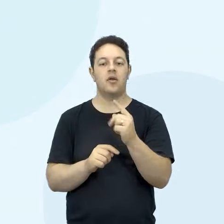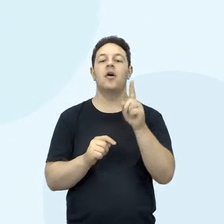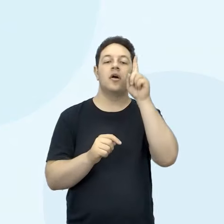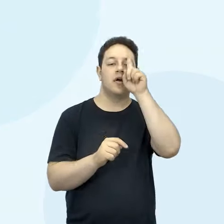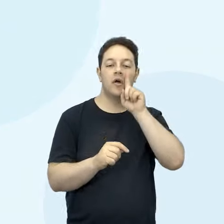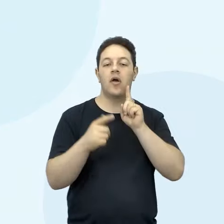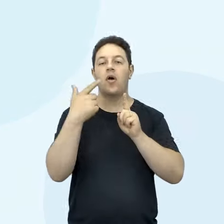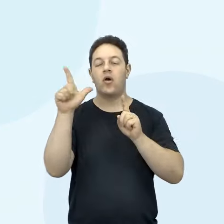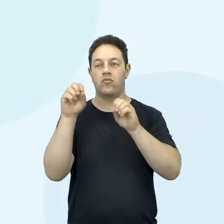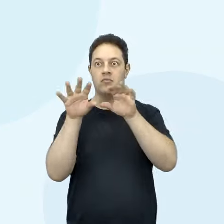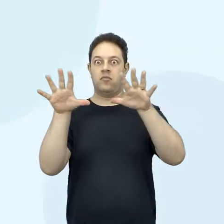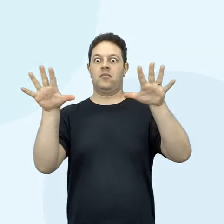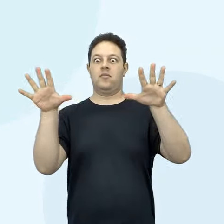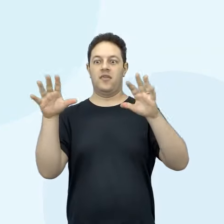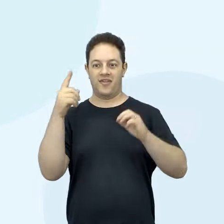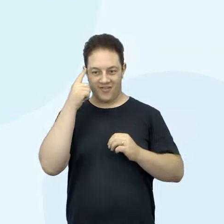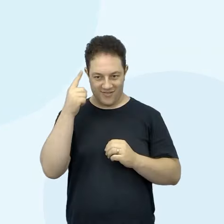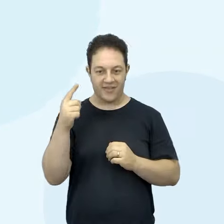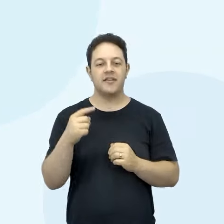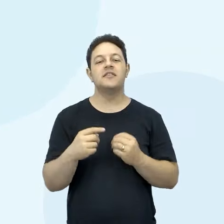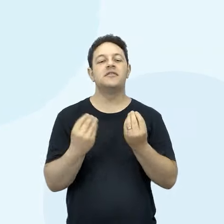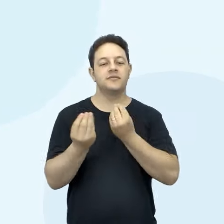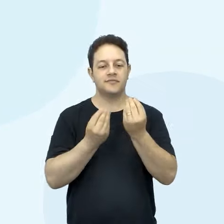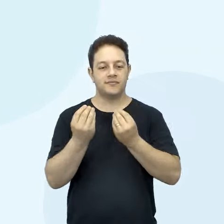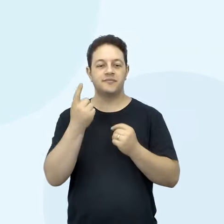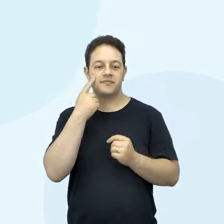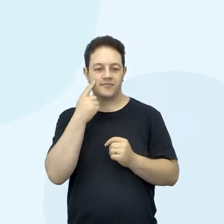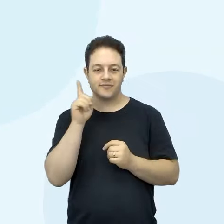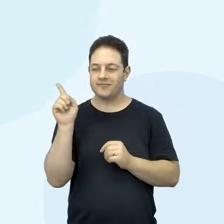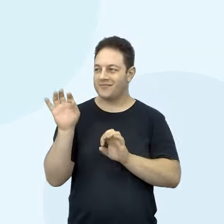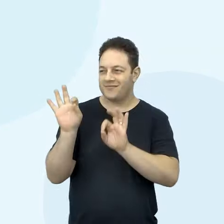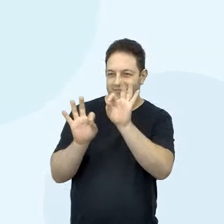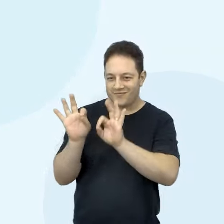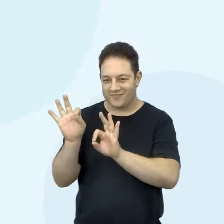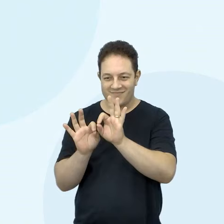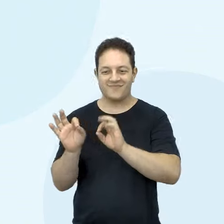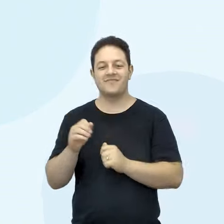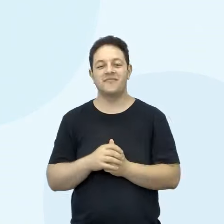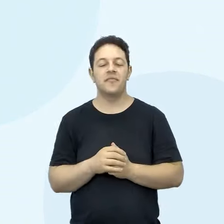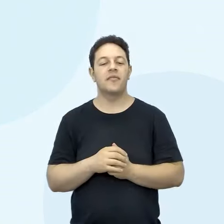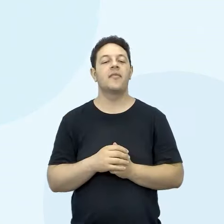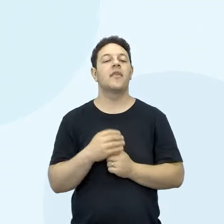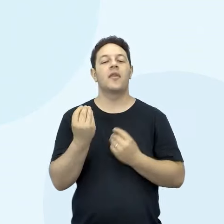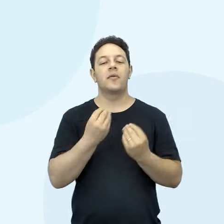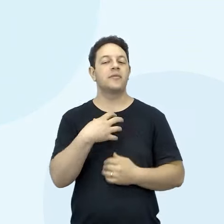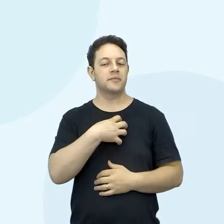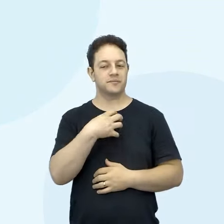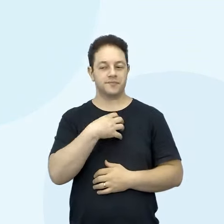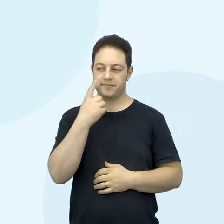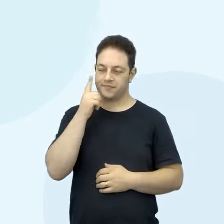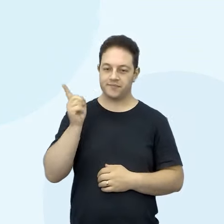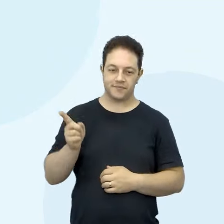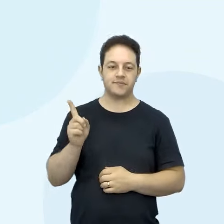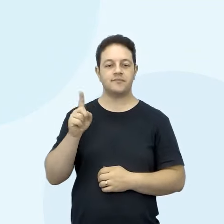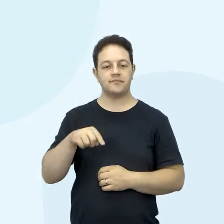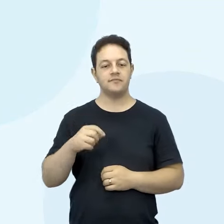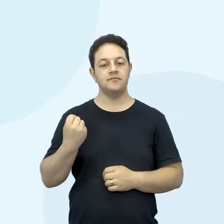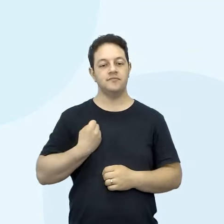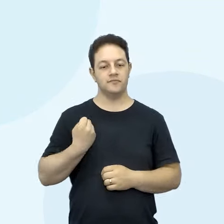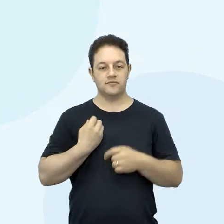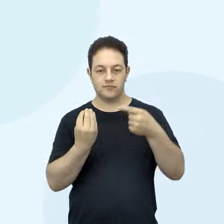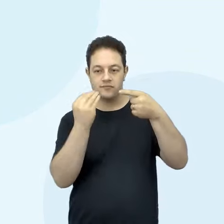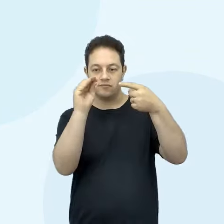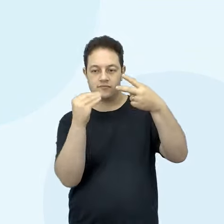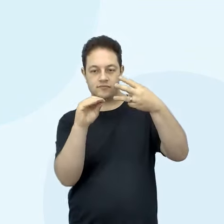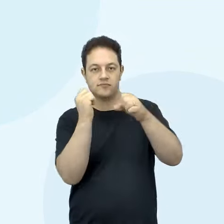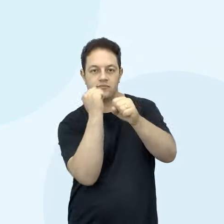compacta. Vamos fazer aqui divertidamente, então, uma expressão numérica para os dados